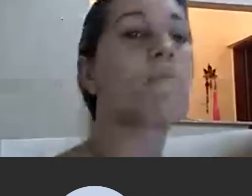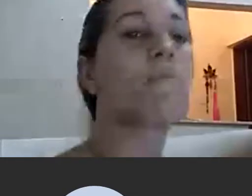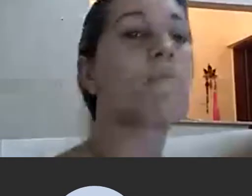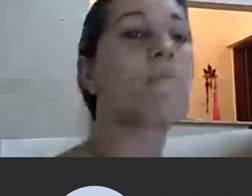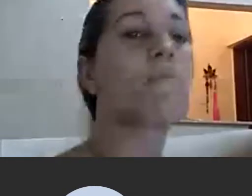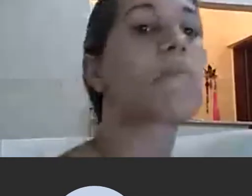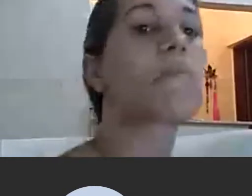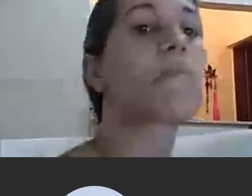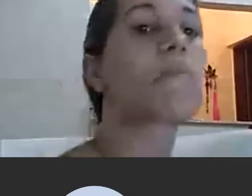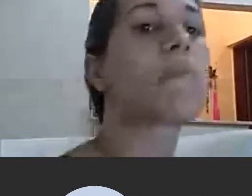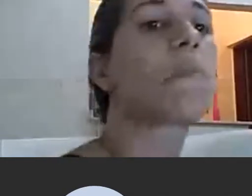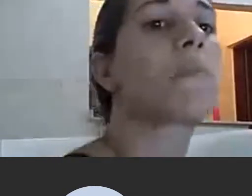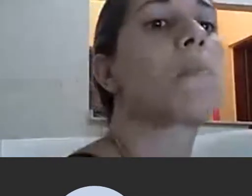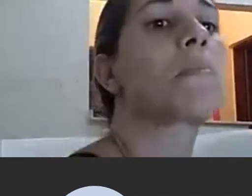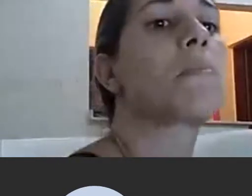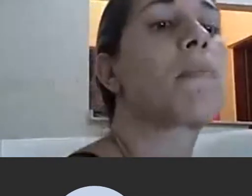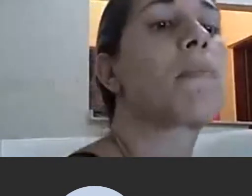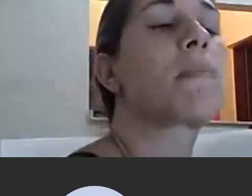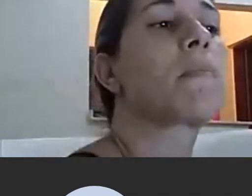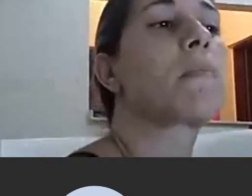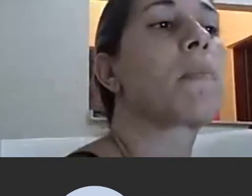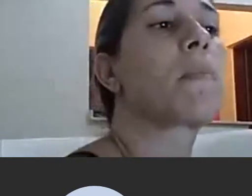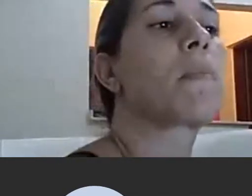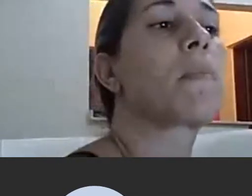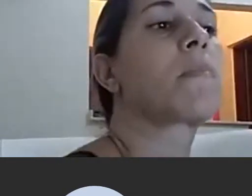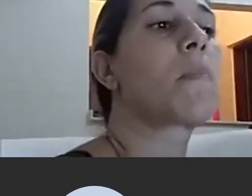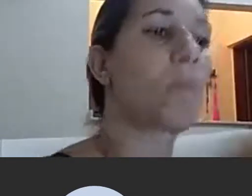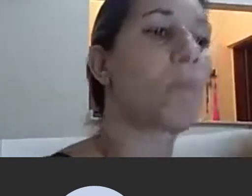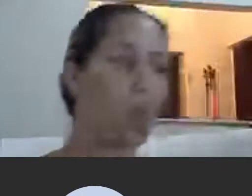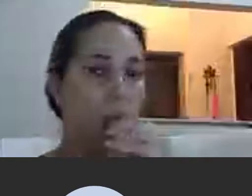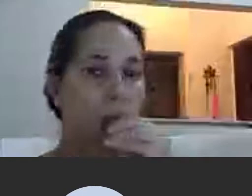Preciso dar um print nessa tela aqui para a gente